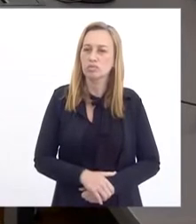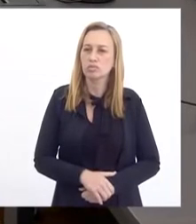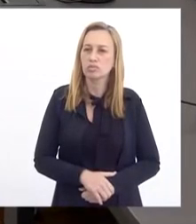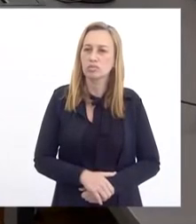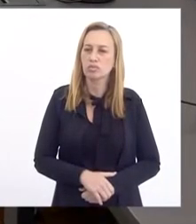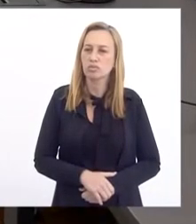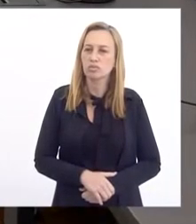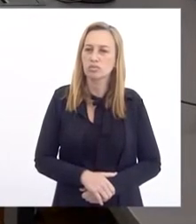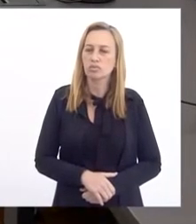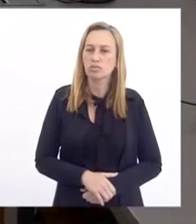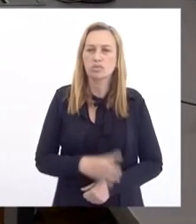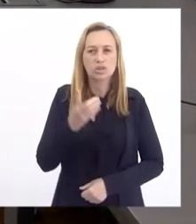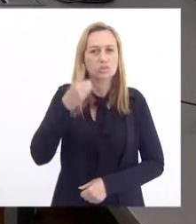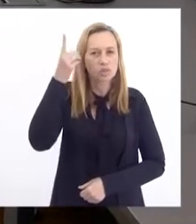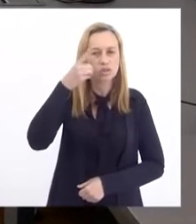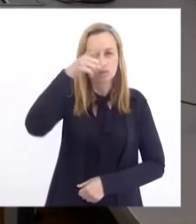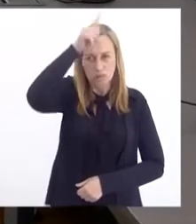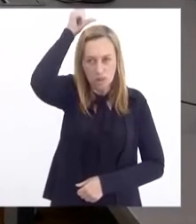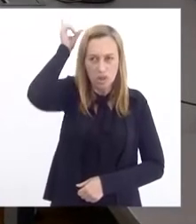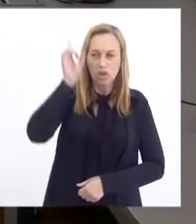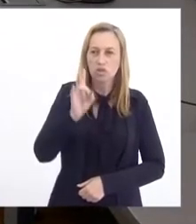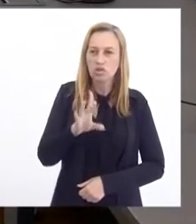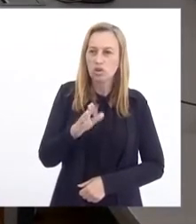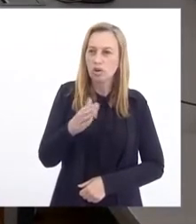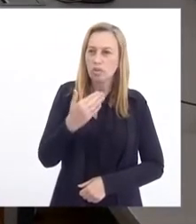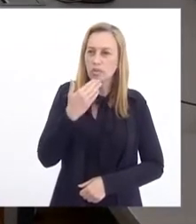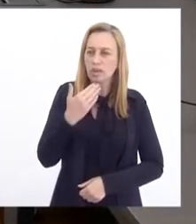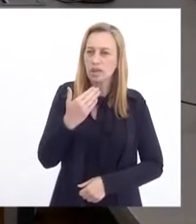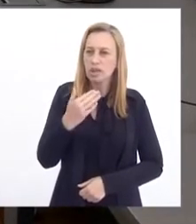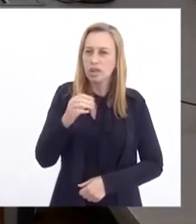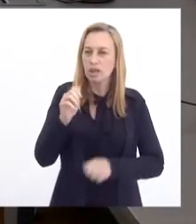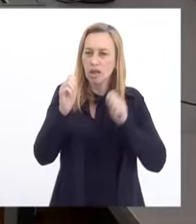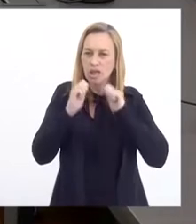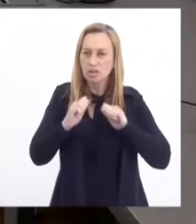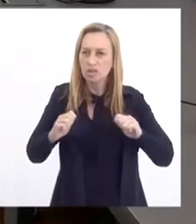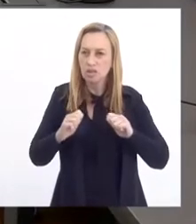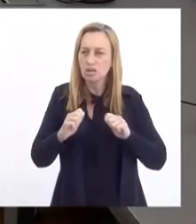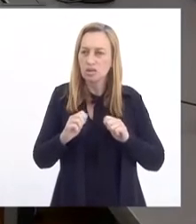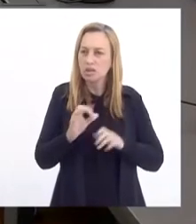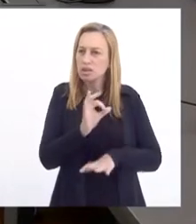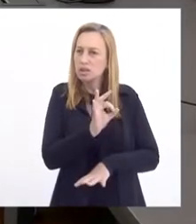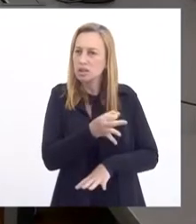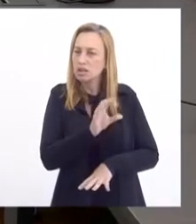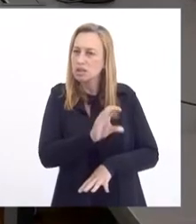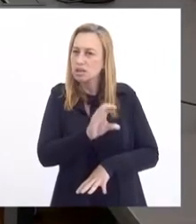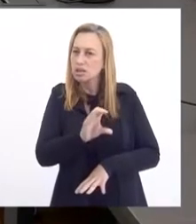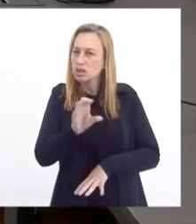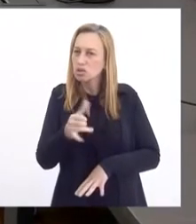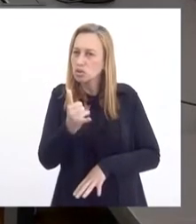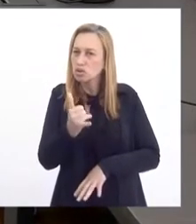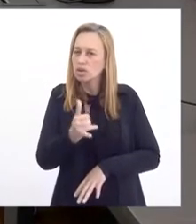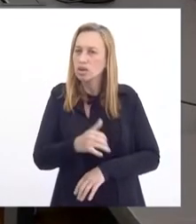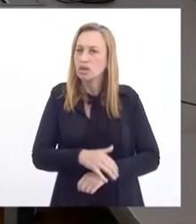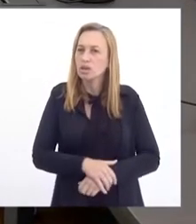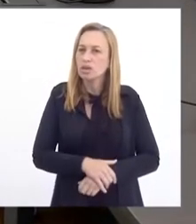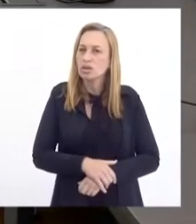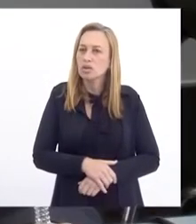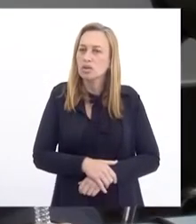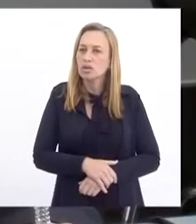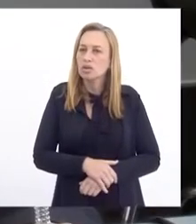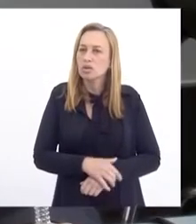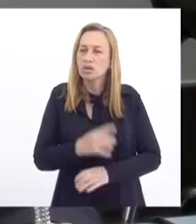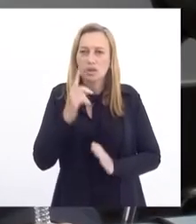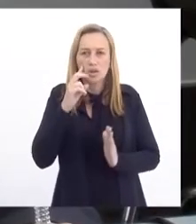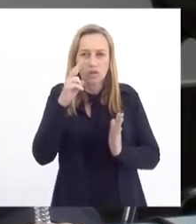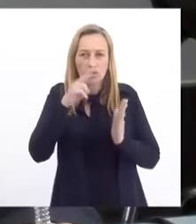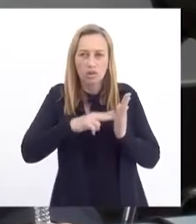Pede aí, pastor. Deputado Luiz Paulo. É só para pedir aí para a nossa assessoria formal da CCJ dar uma consultada na